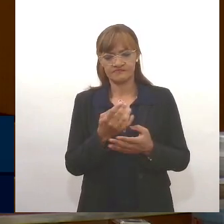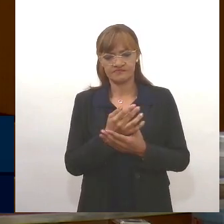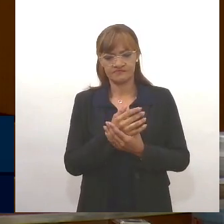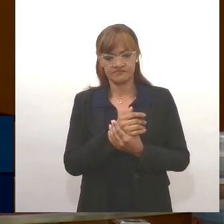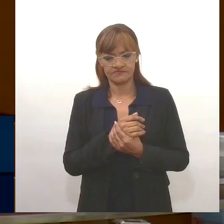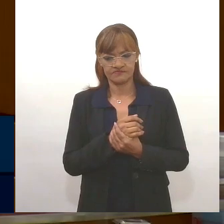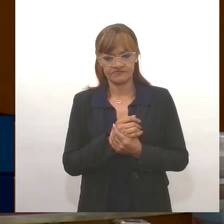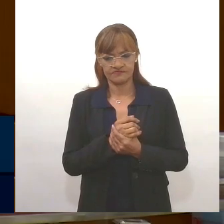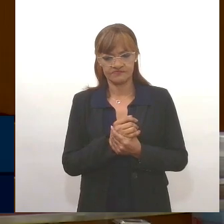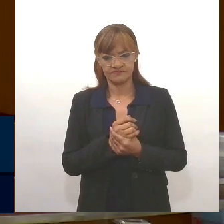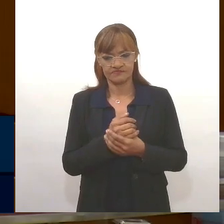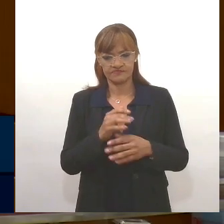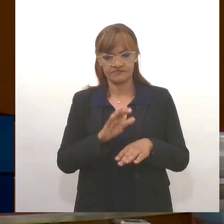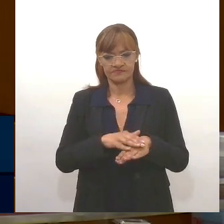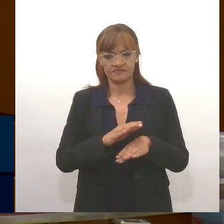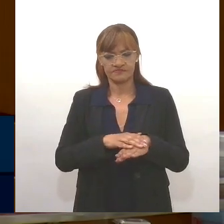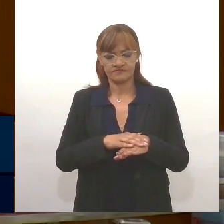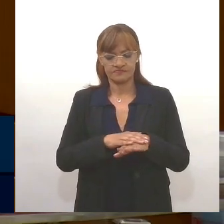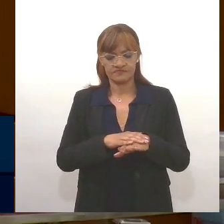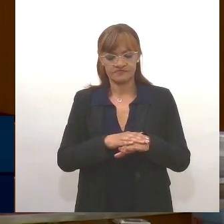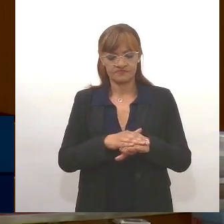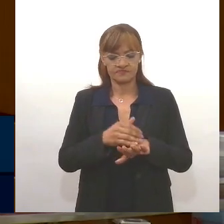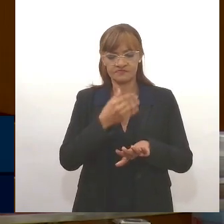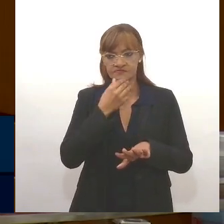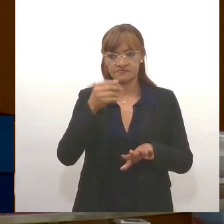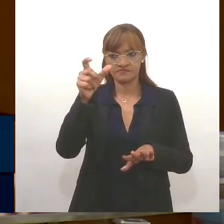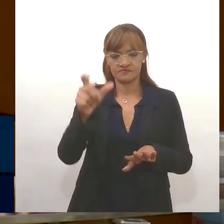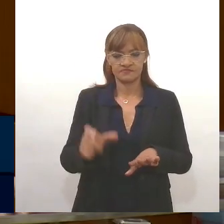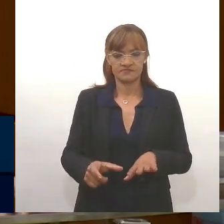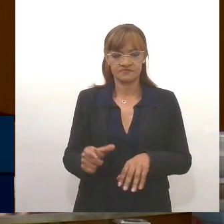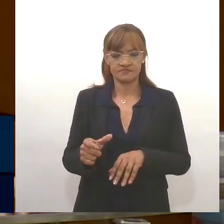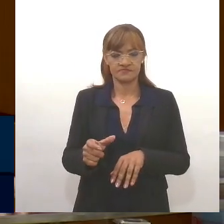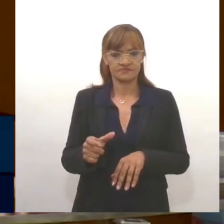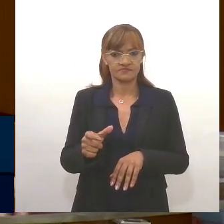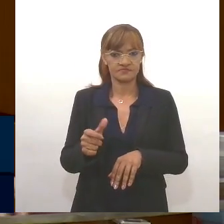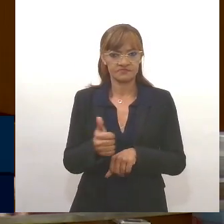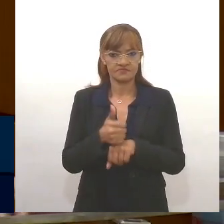desse radialista denegrindo a